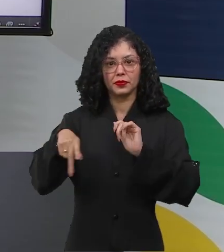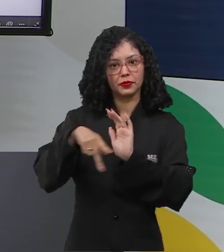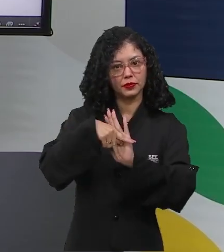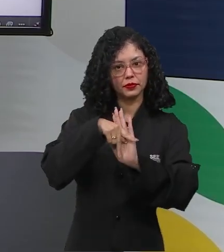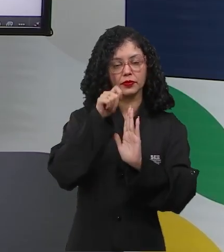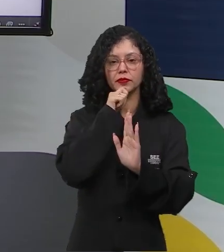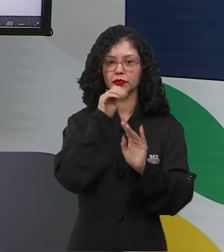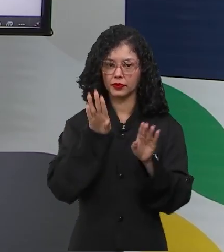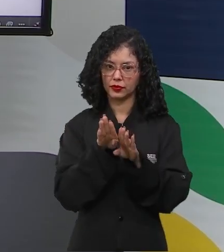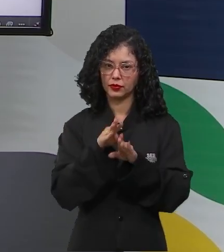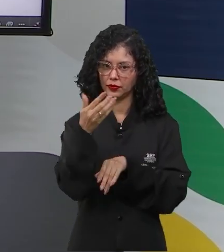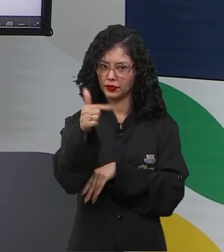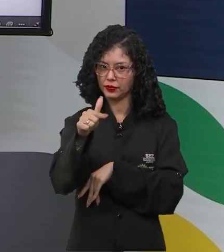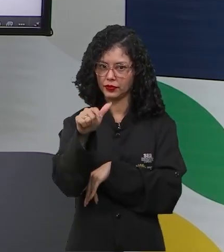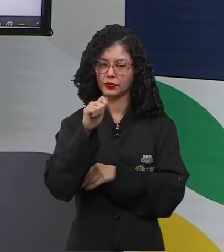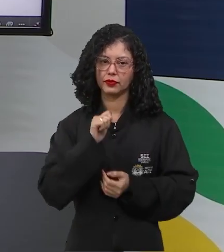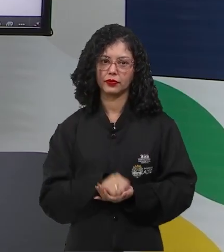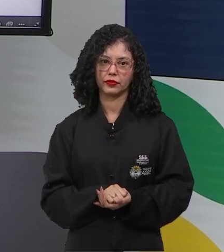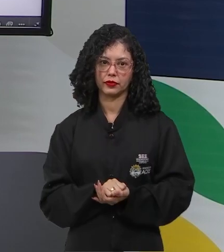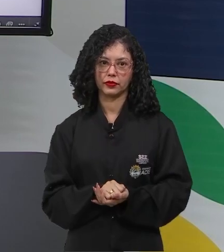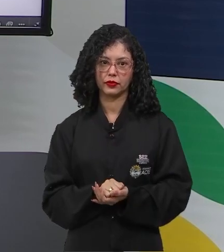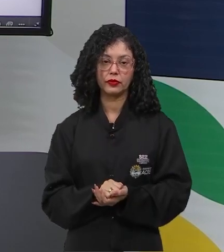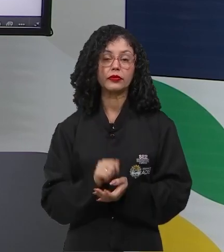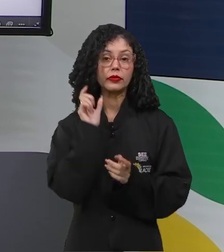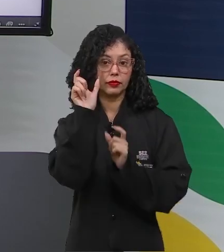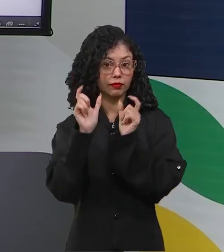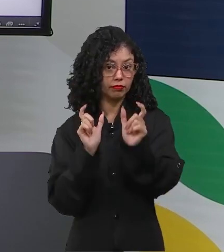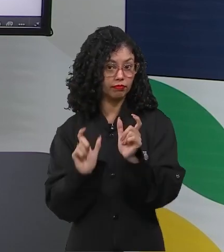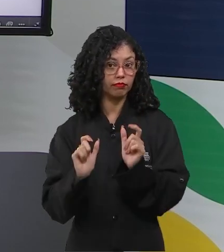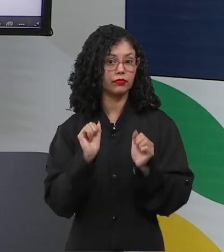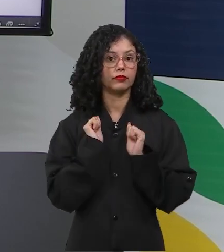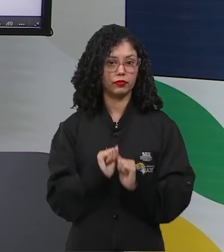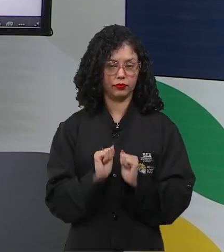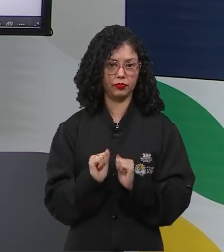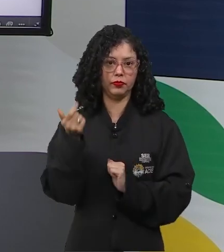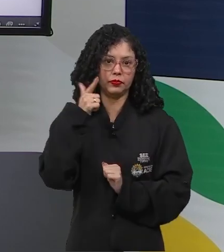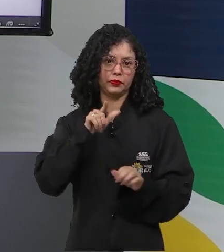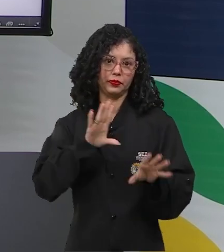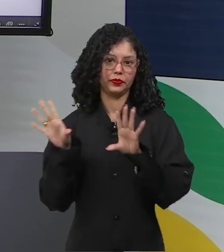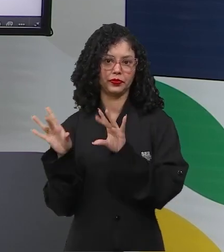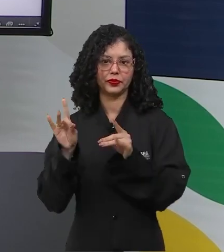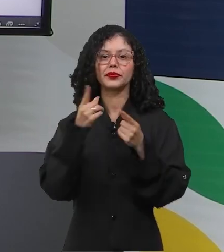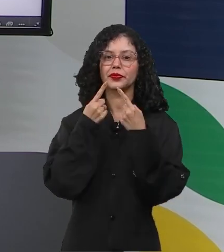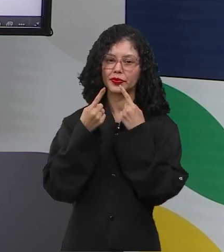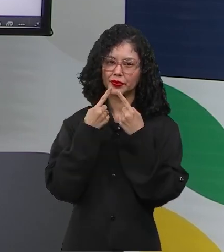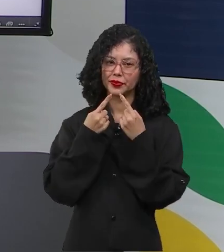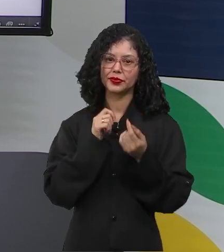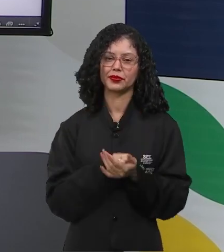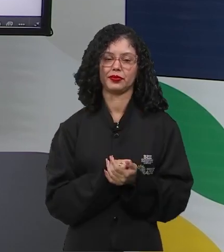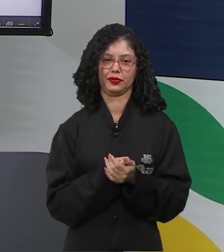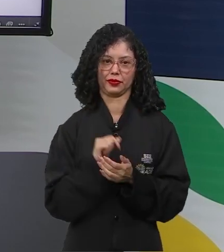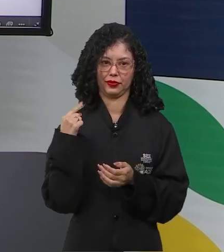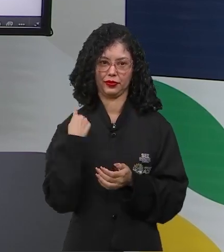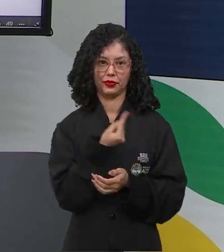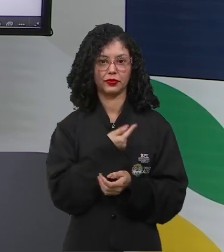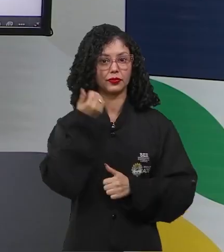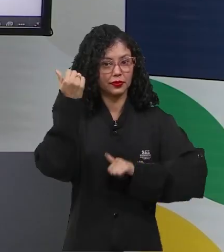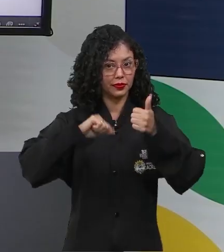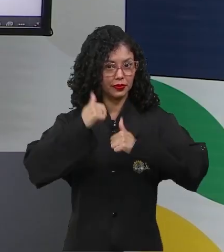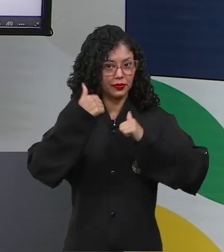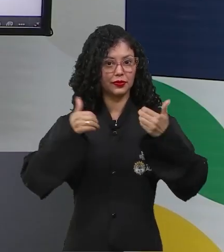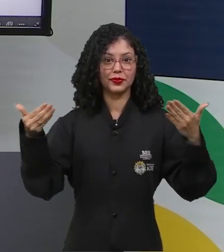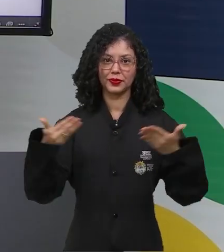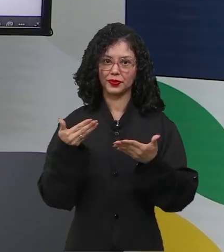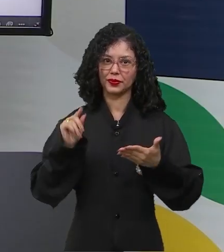só, mesmo que ela não tenha palavras, ela consegue trazer o seu discurso? É isso que nós vamos